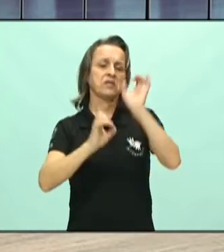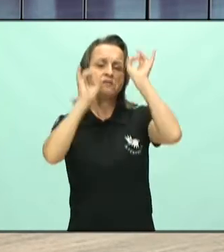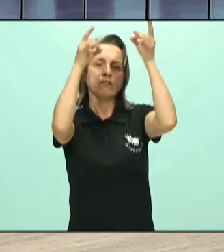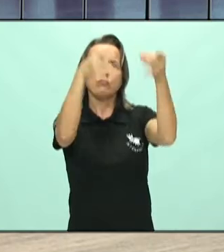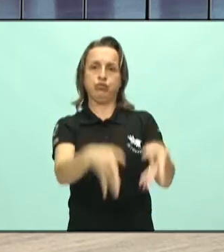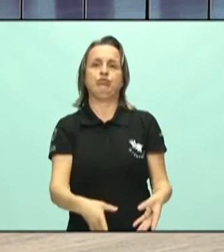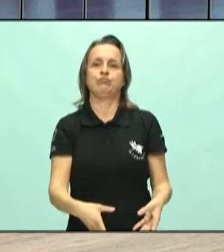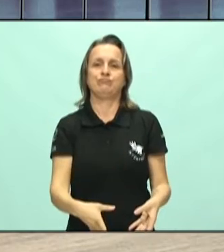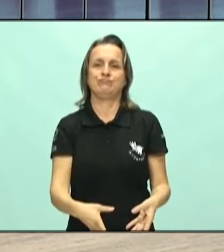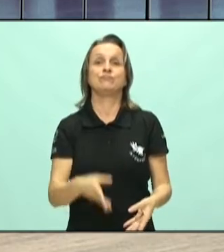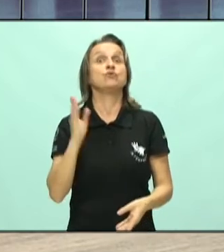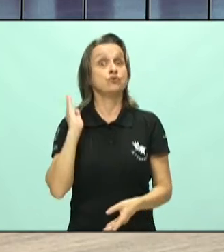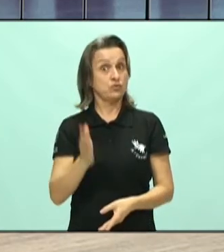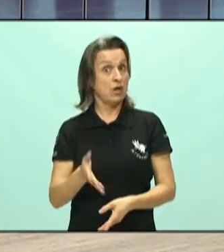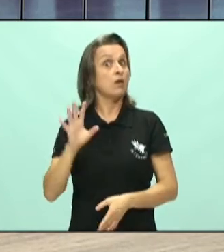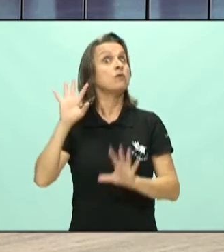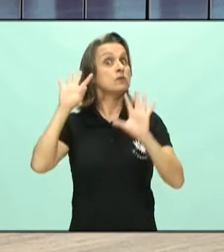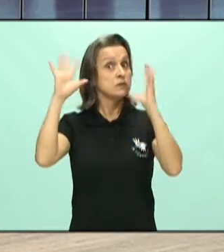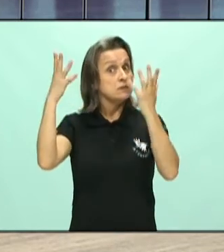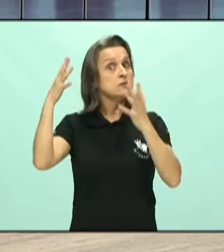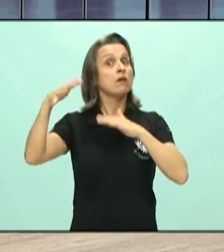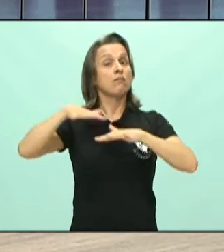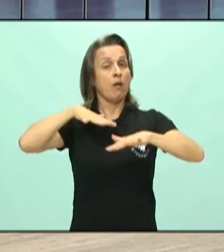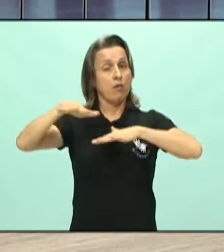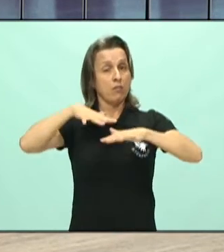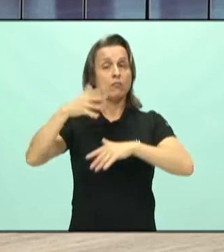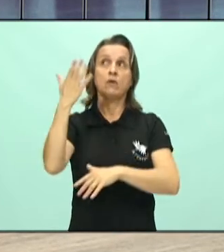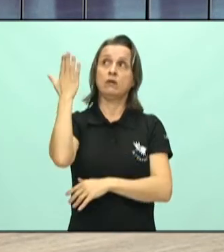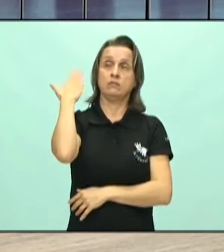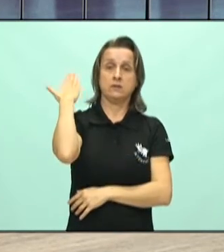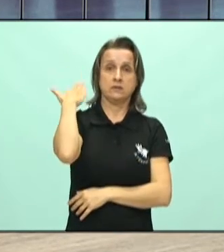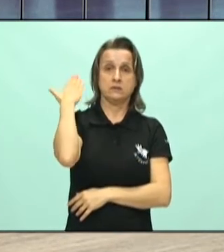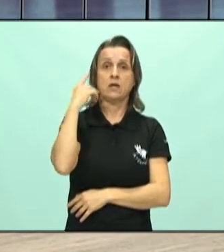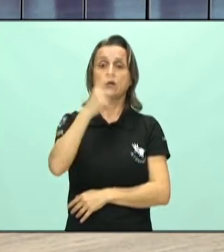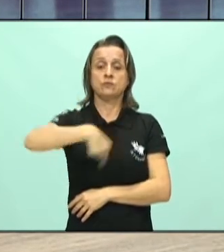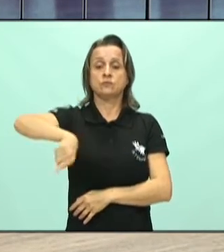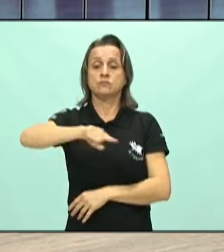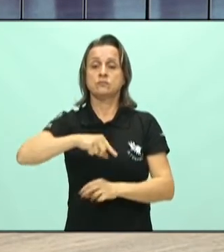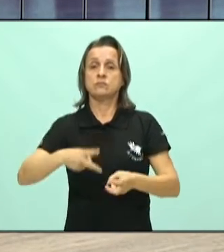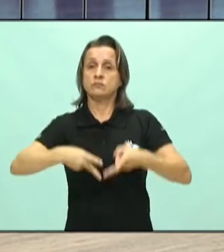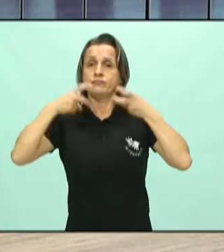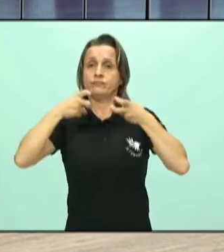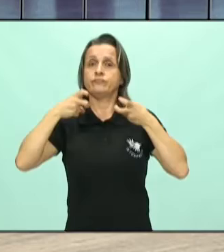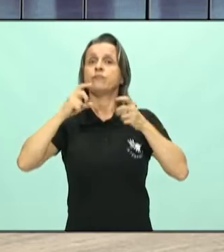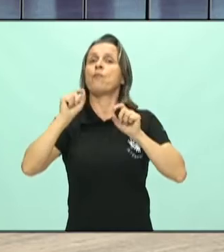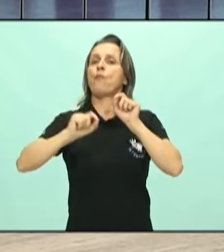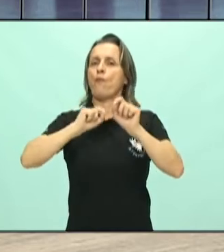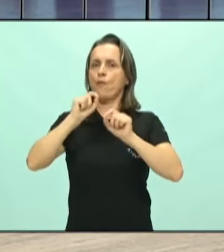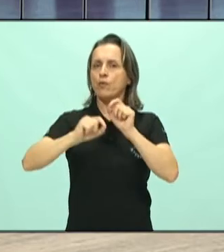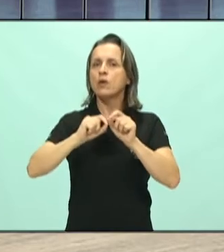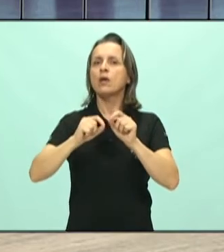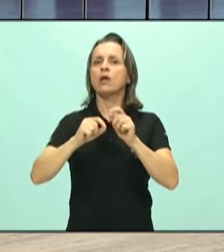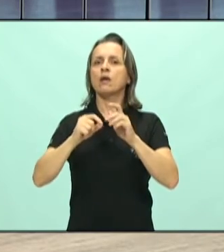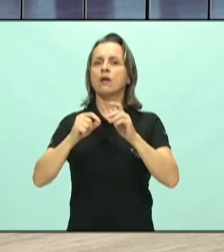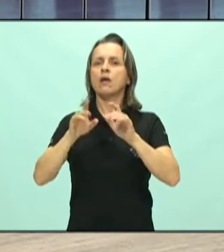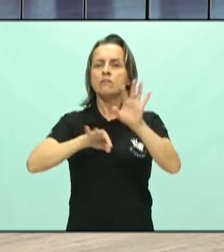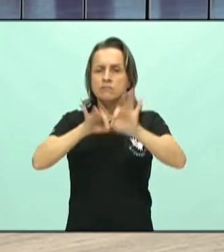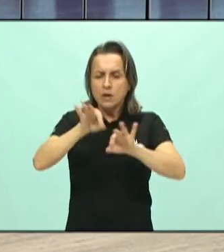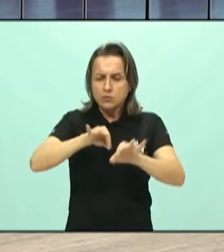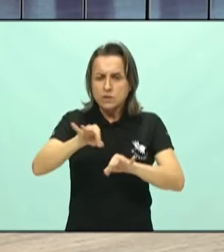já houve, inclusive, essa manifestação, né? Então nós percebemos claramente que a questão da manutenção ela é